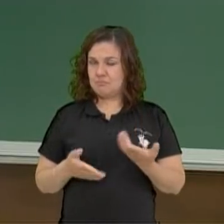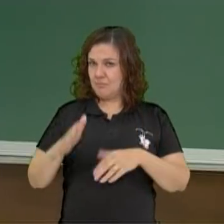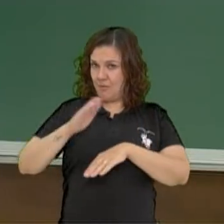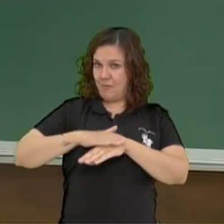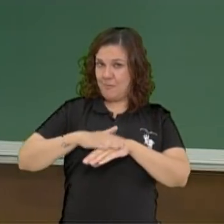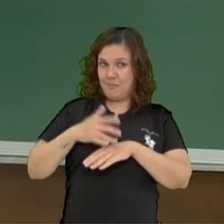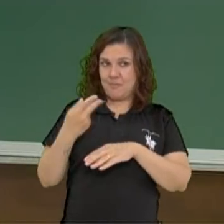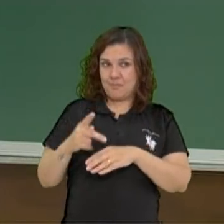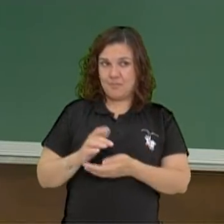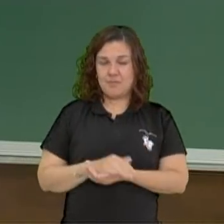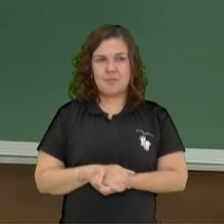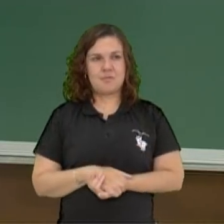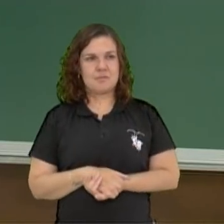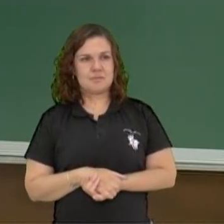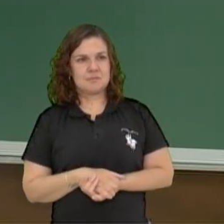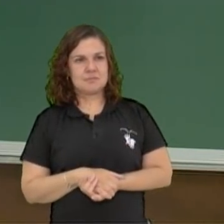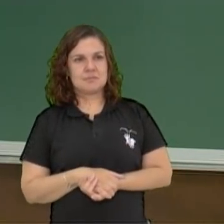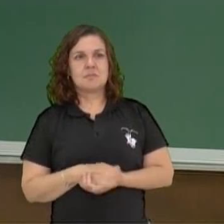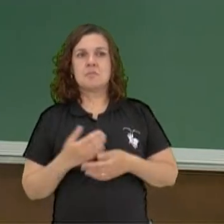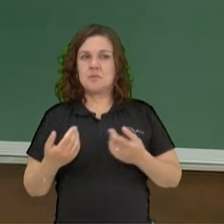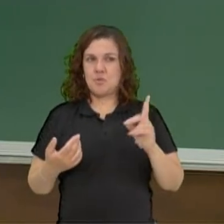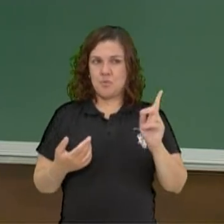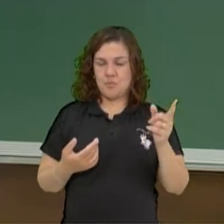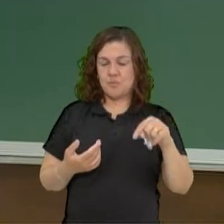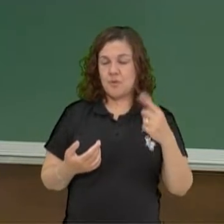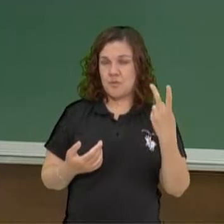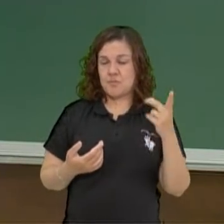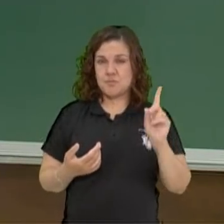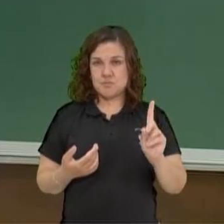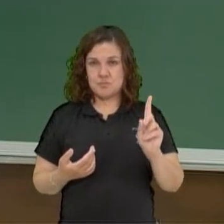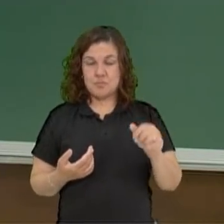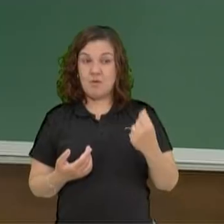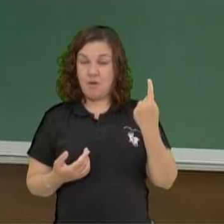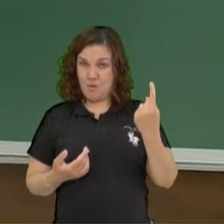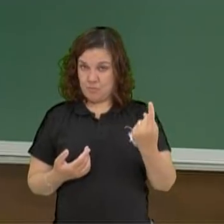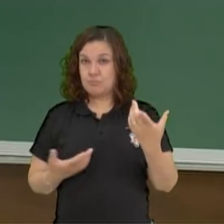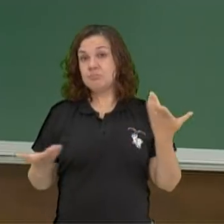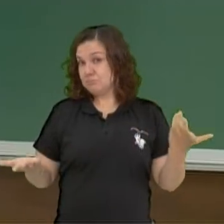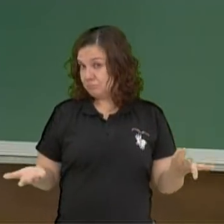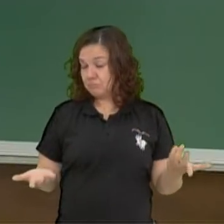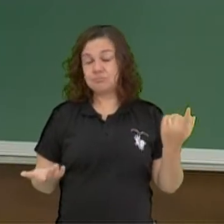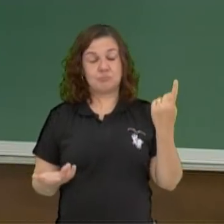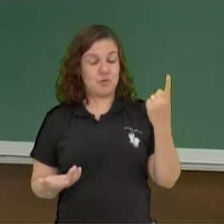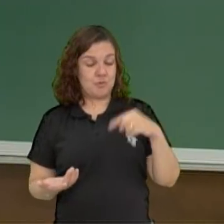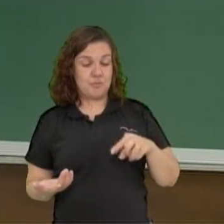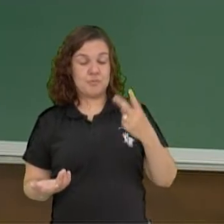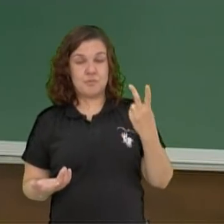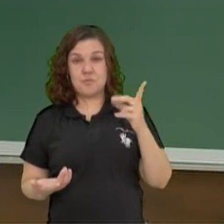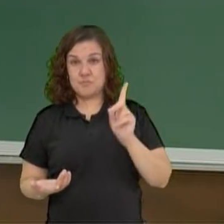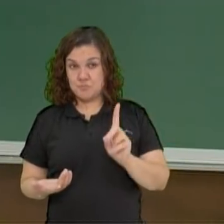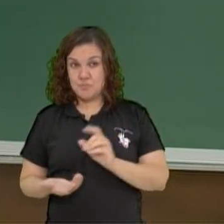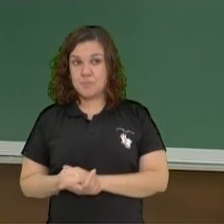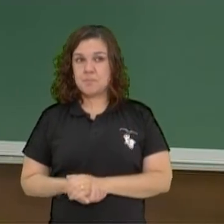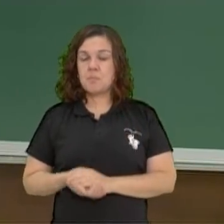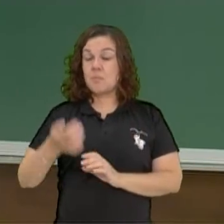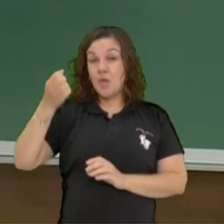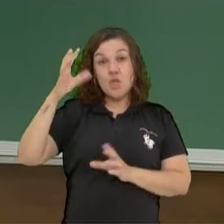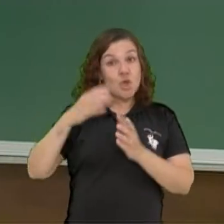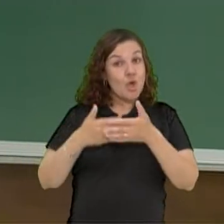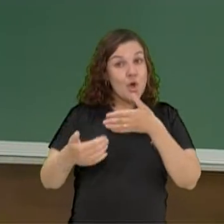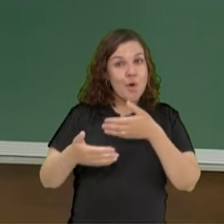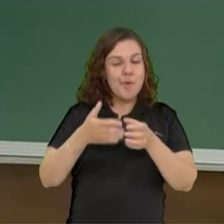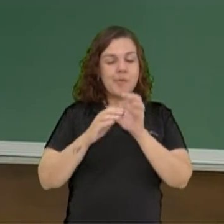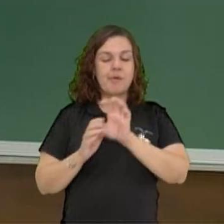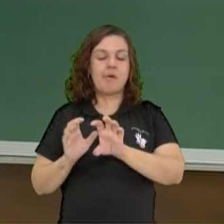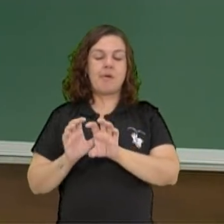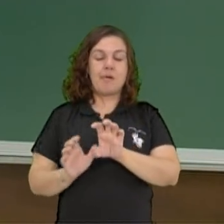mesmo, não? E também 1,21 elevado a 1 vai ser ele mesmo, 1,21. E todo número ali